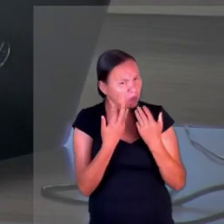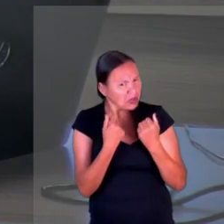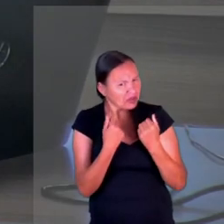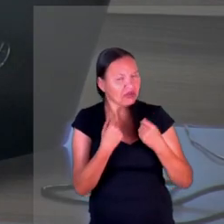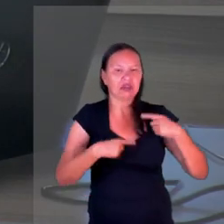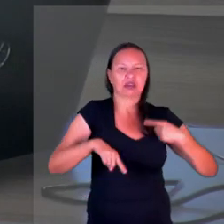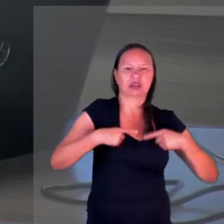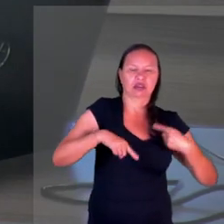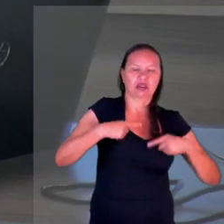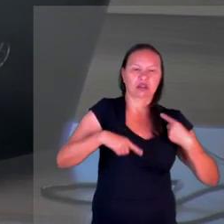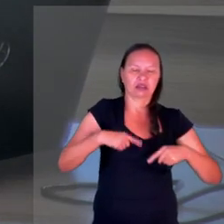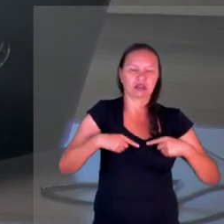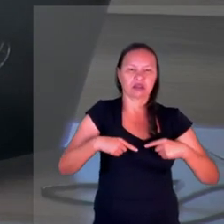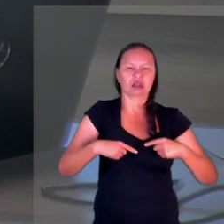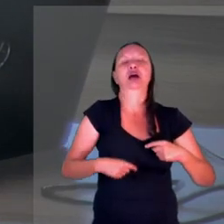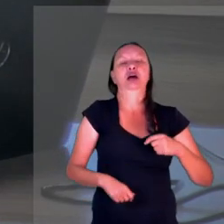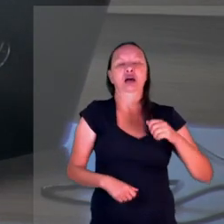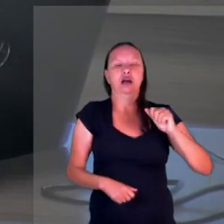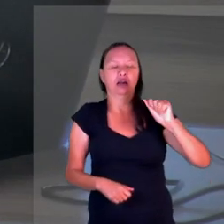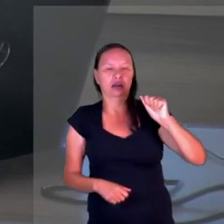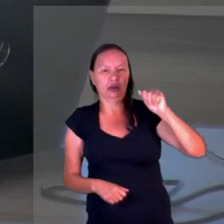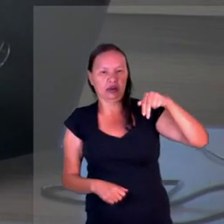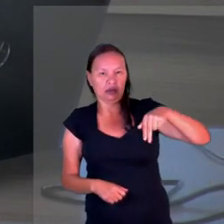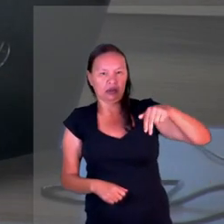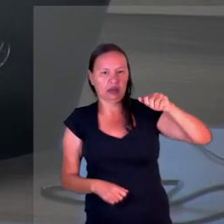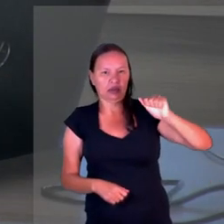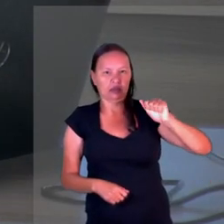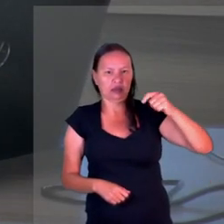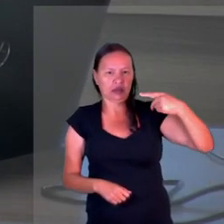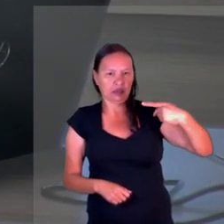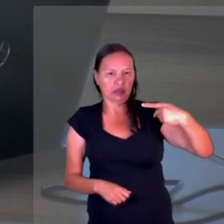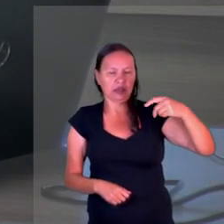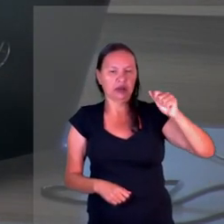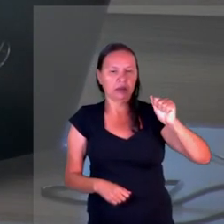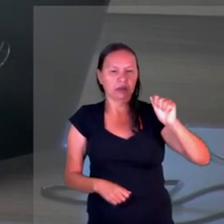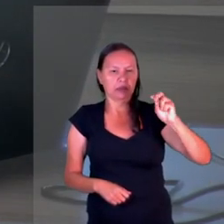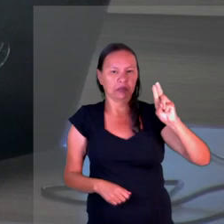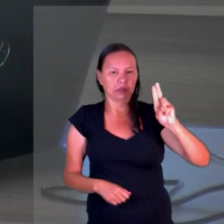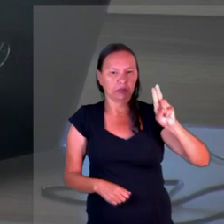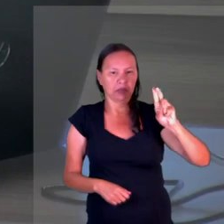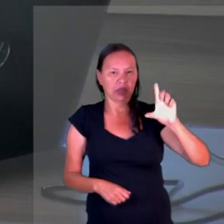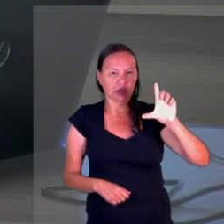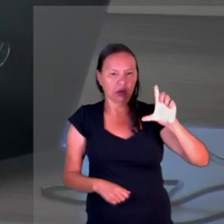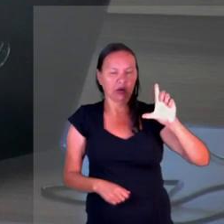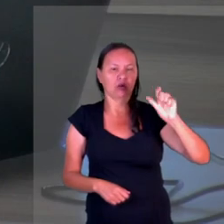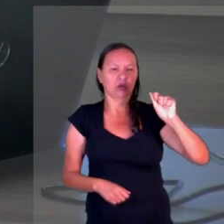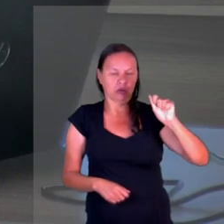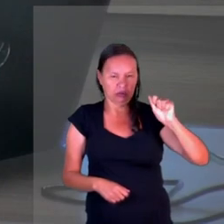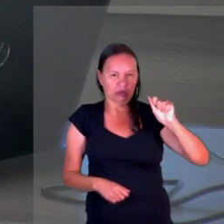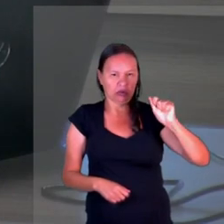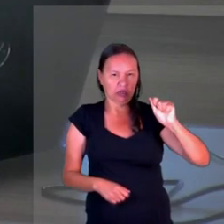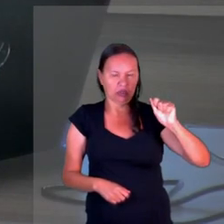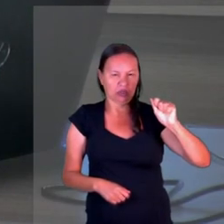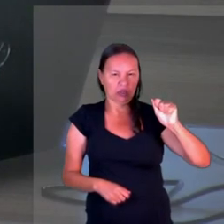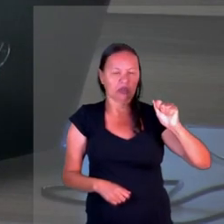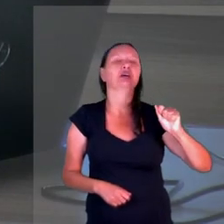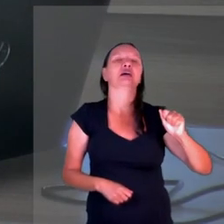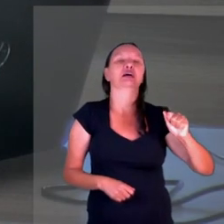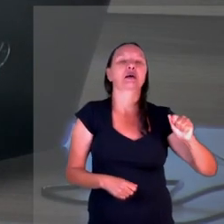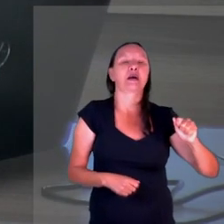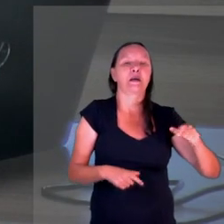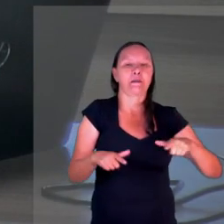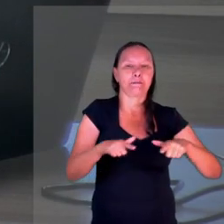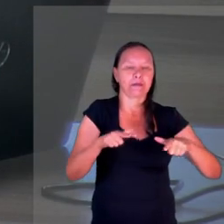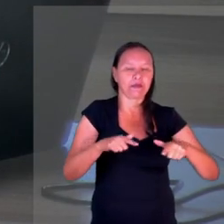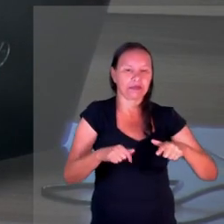da Ana Paula Ribeiro que é a coordenadora Nacional do Movimento dos trabalhadores sem teto né O M